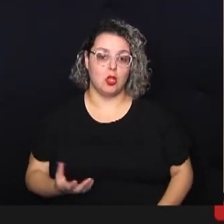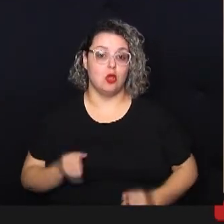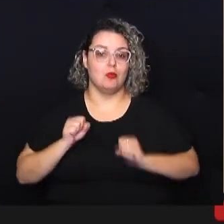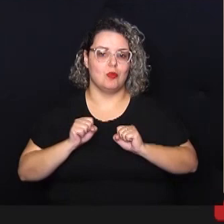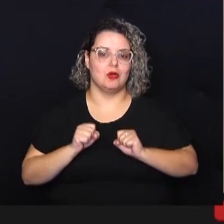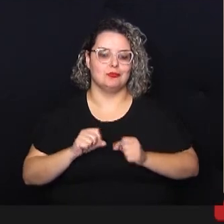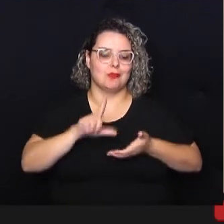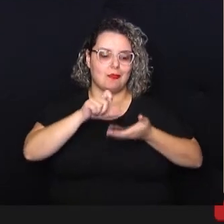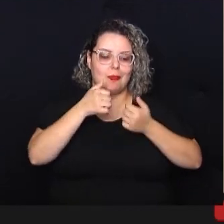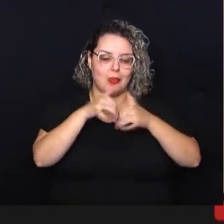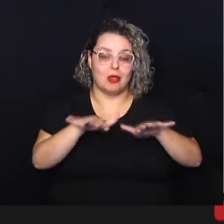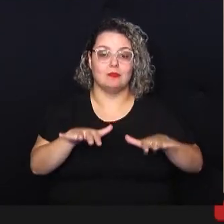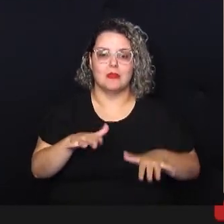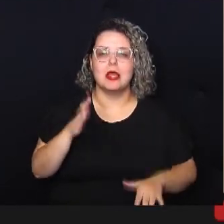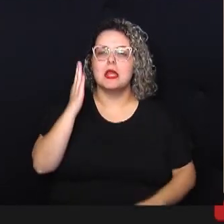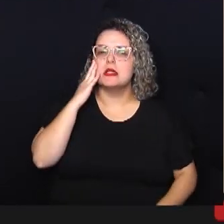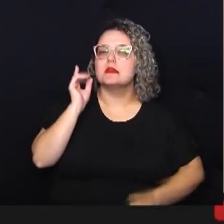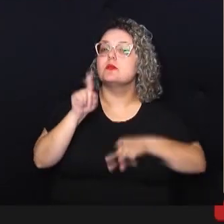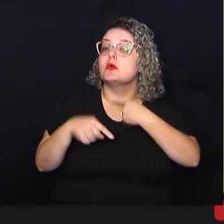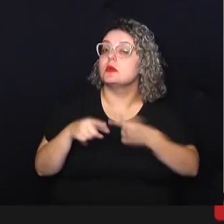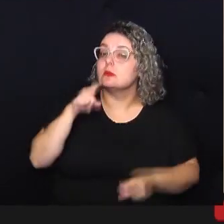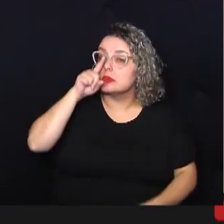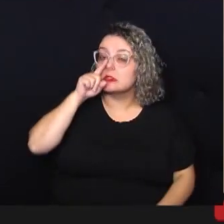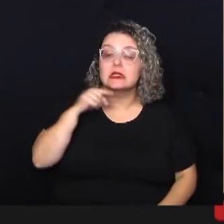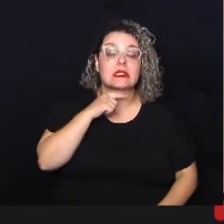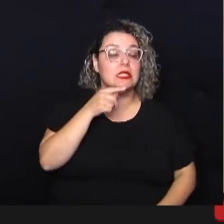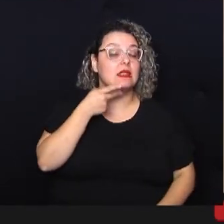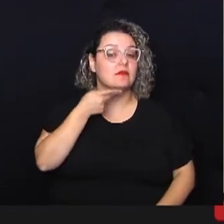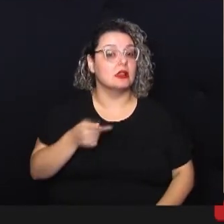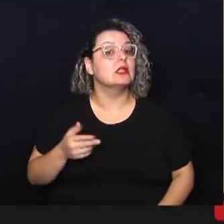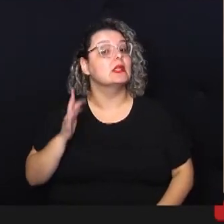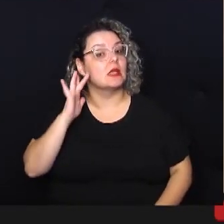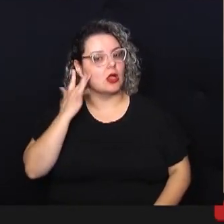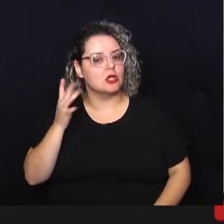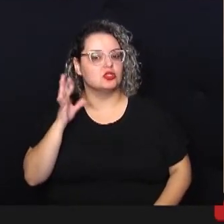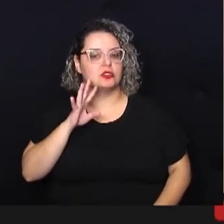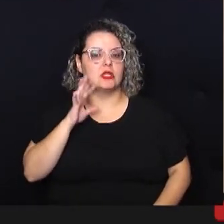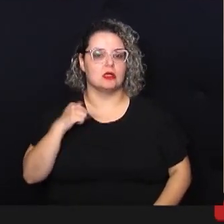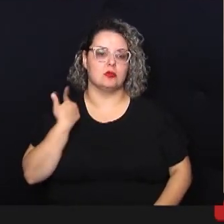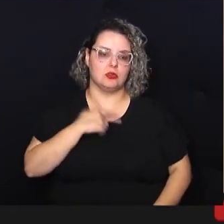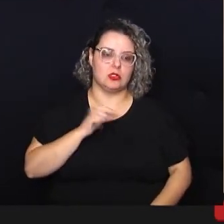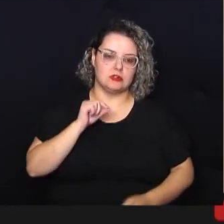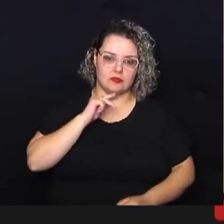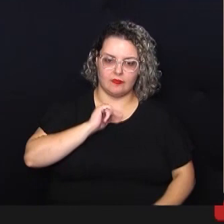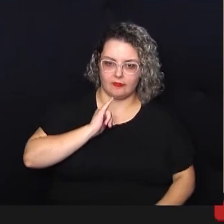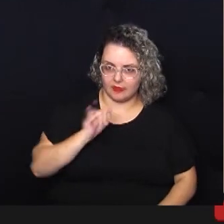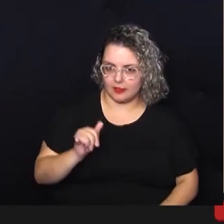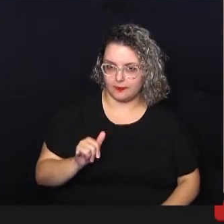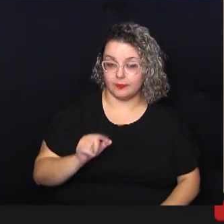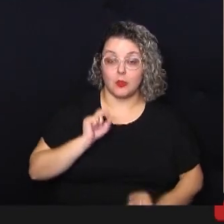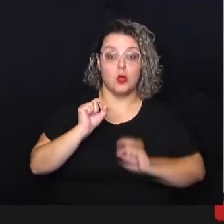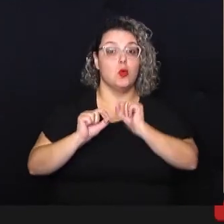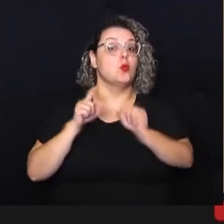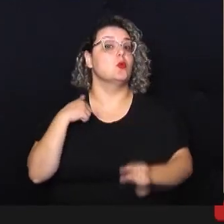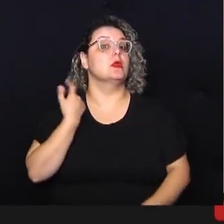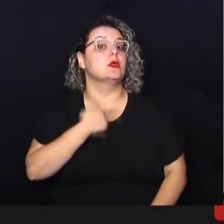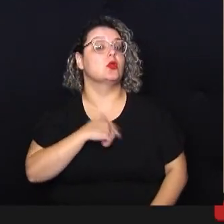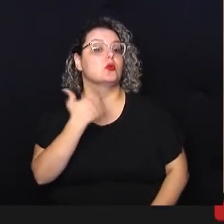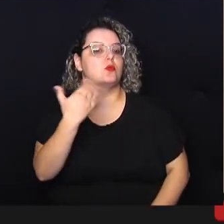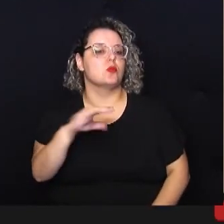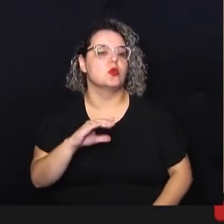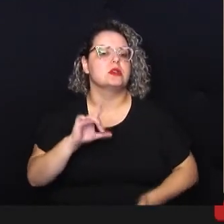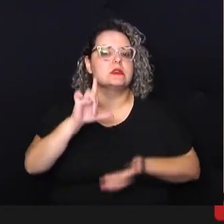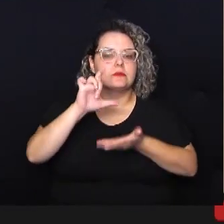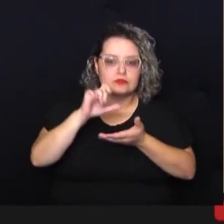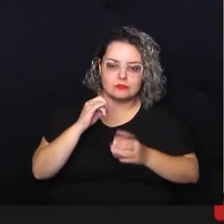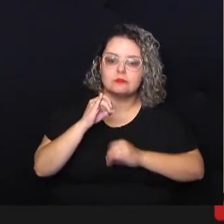Mas sabe um outro perigo que ninguém fala, Gabriel, que eu acho muito legal a gente falar? O que a gente posta sobre os nossos filhos na internet. Exposição